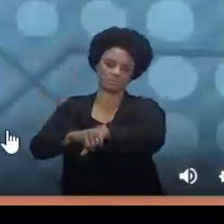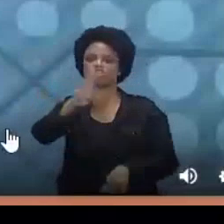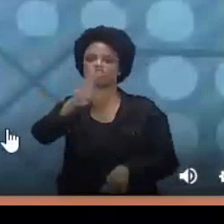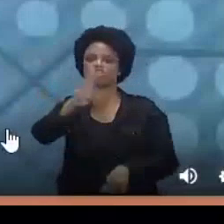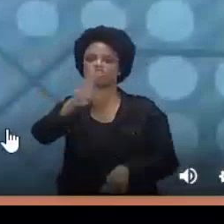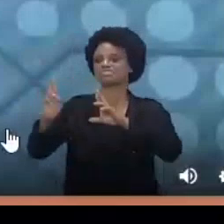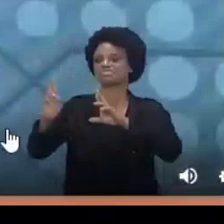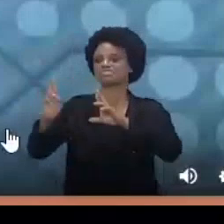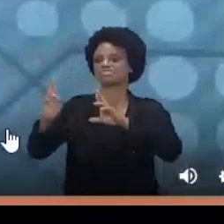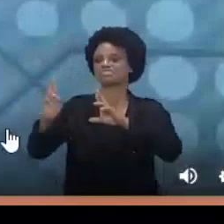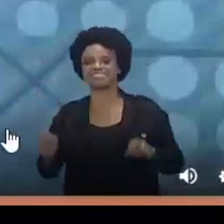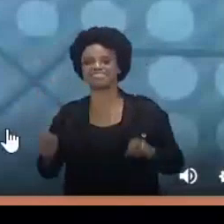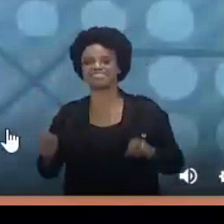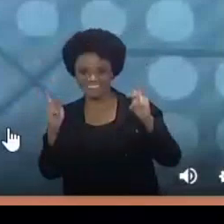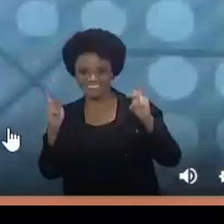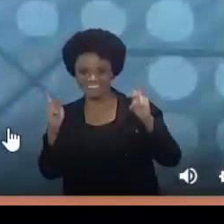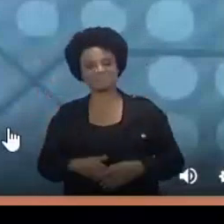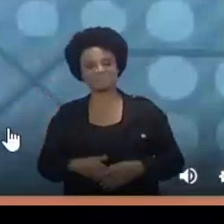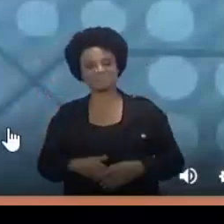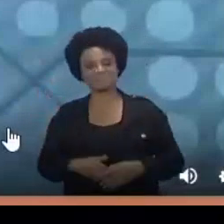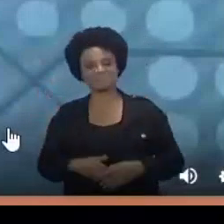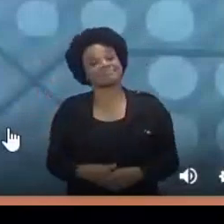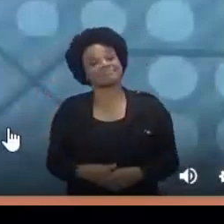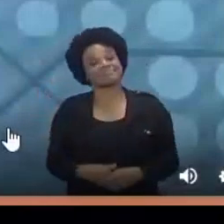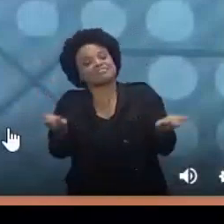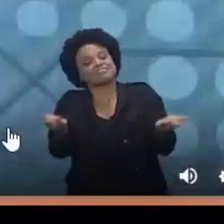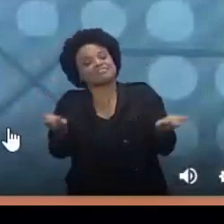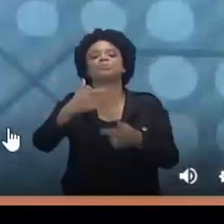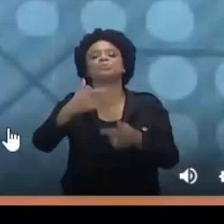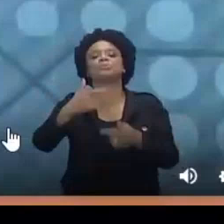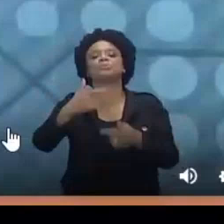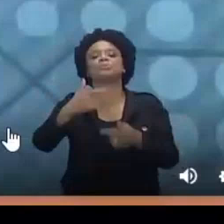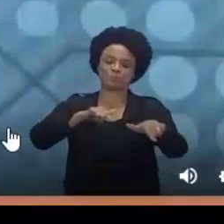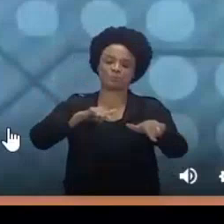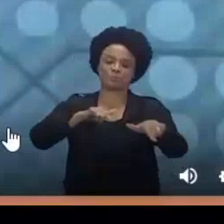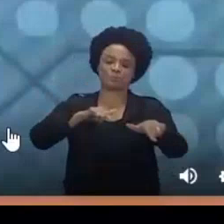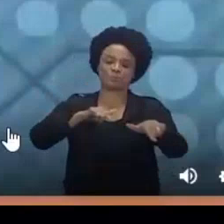nome. Ok? Para você, um bom trabalho.